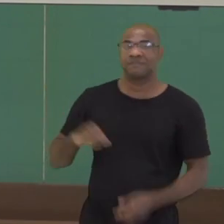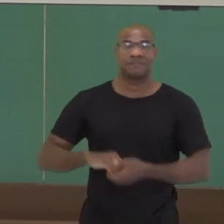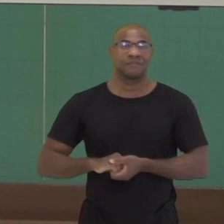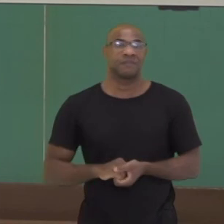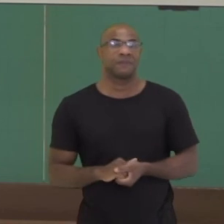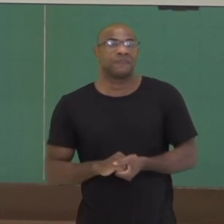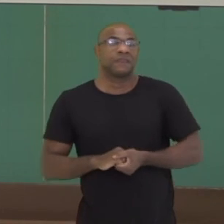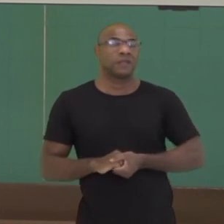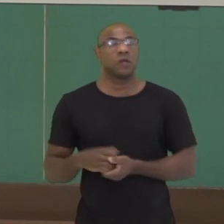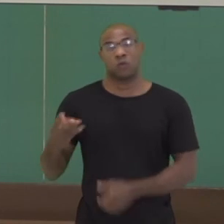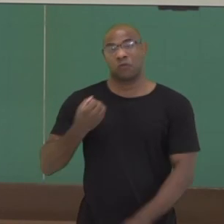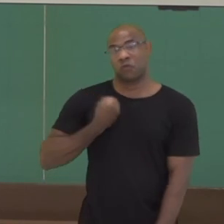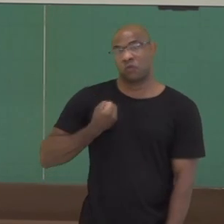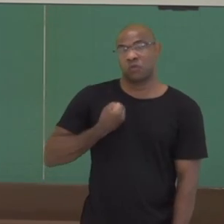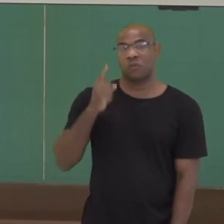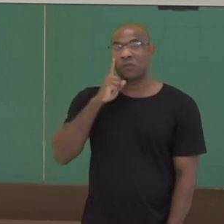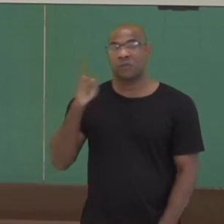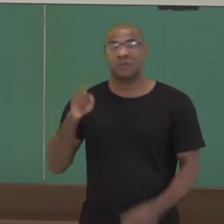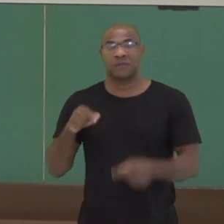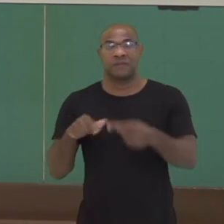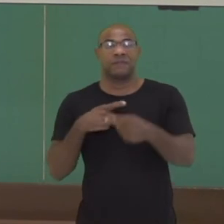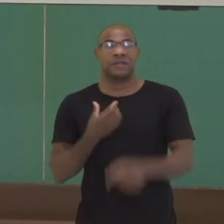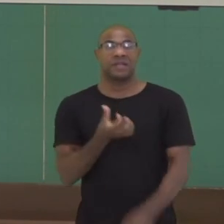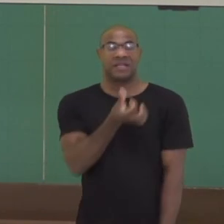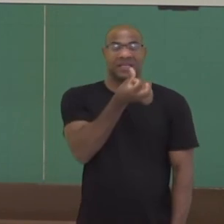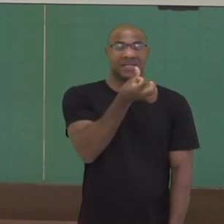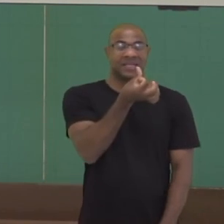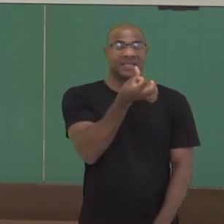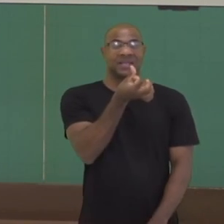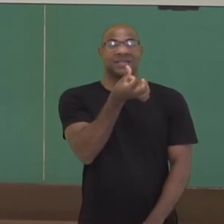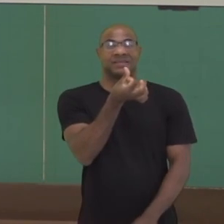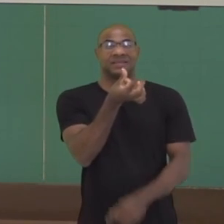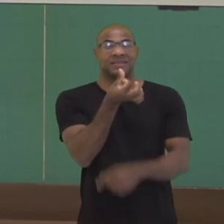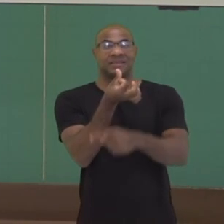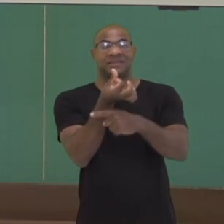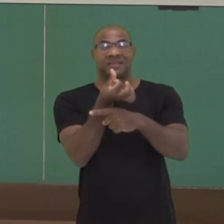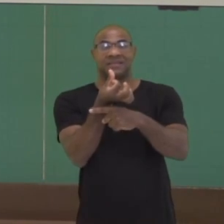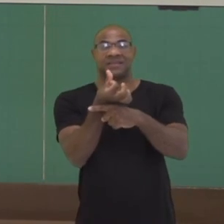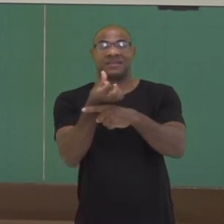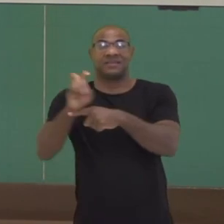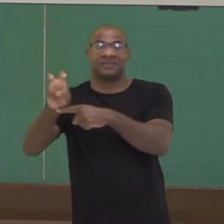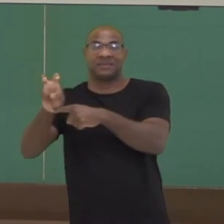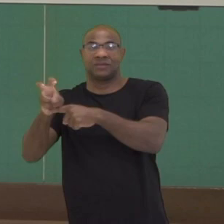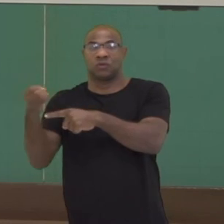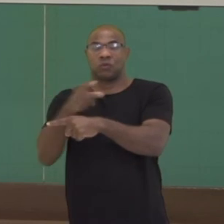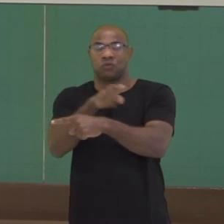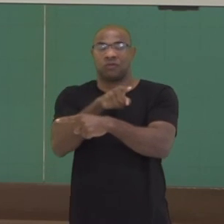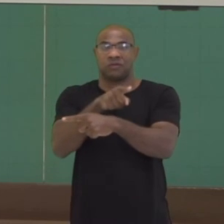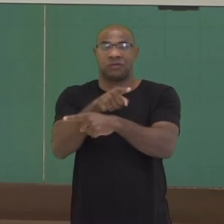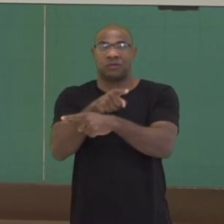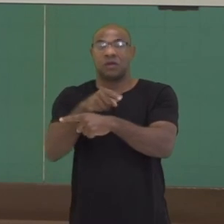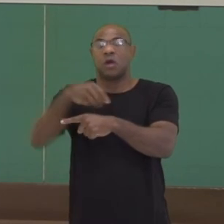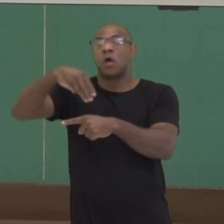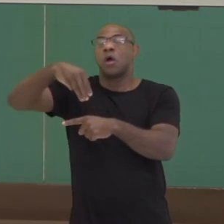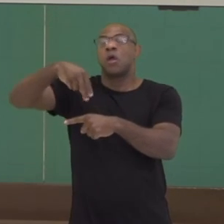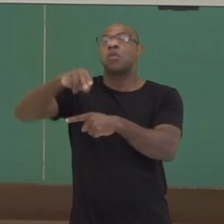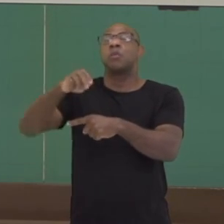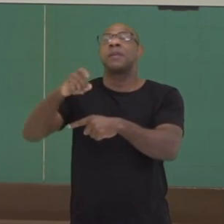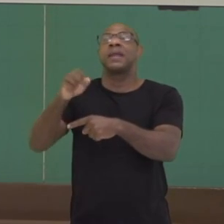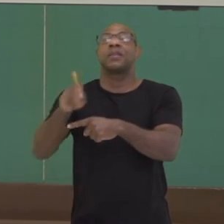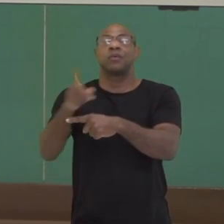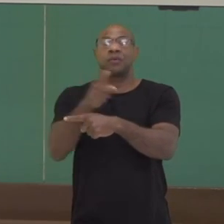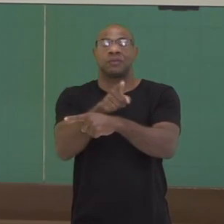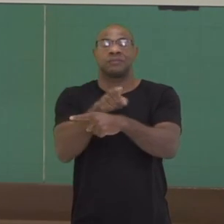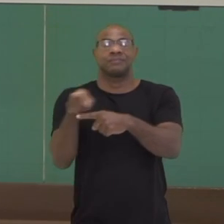Os novos numeradores serão 6 e 5. Agora sim eu posso fazer a subtração. 6 menos 5, 1.